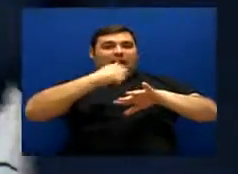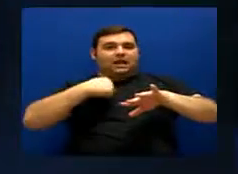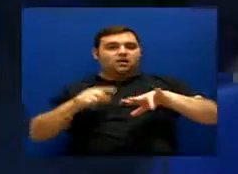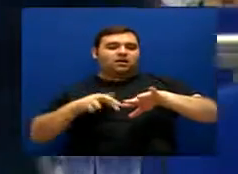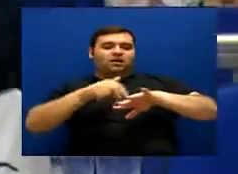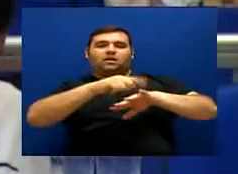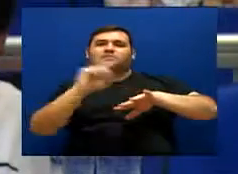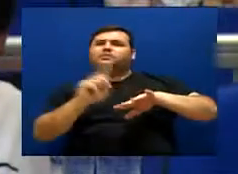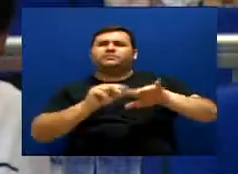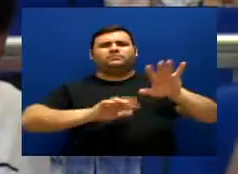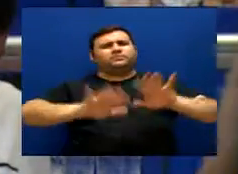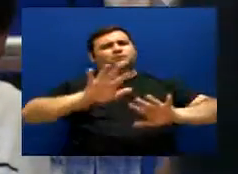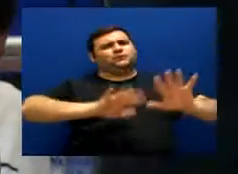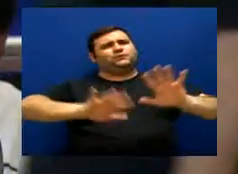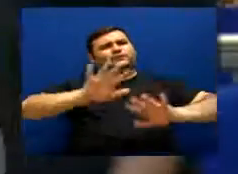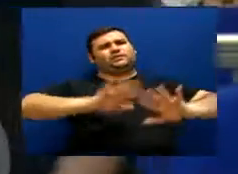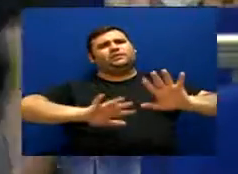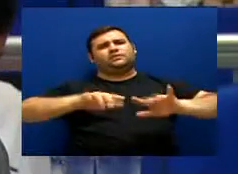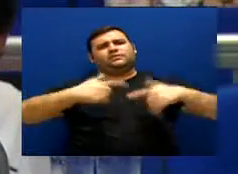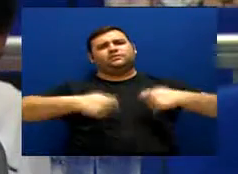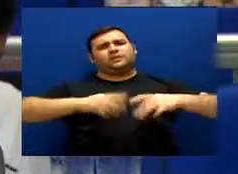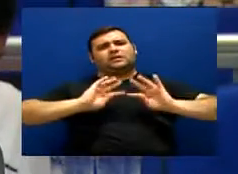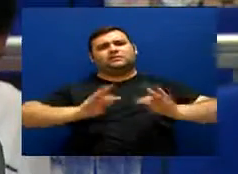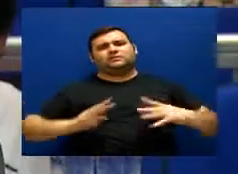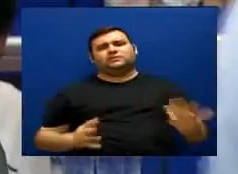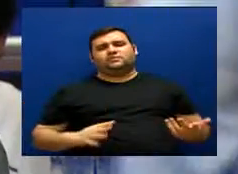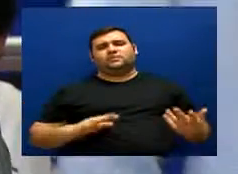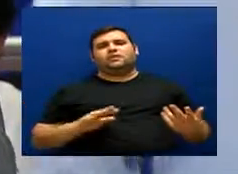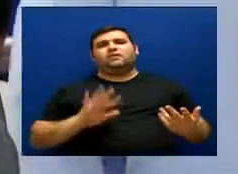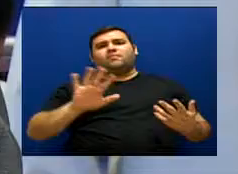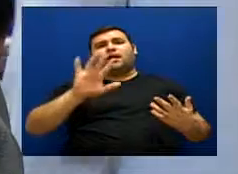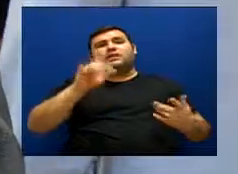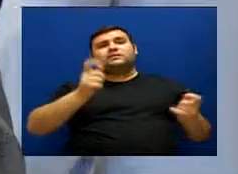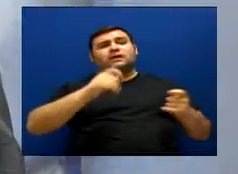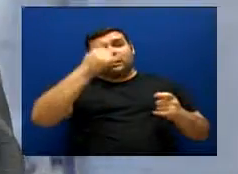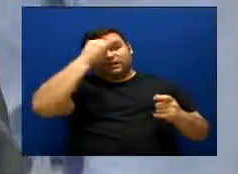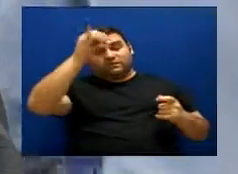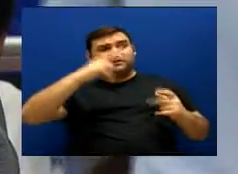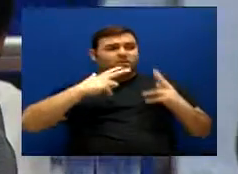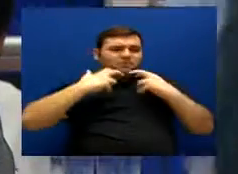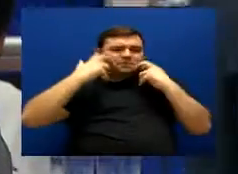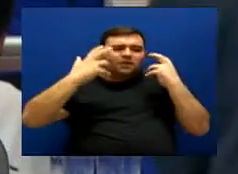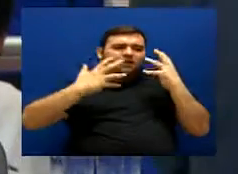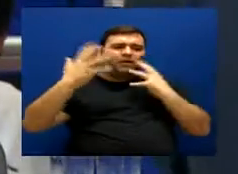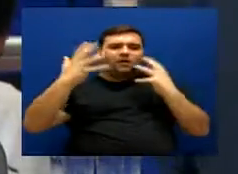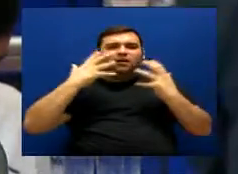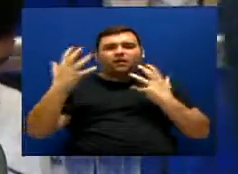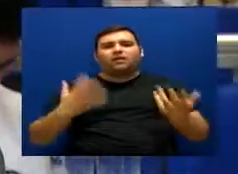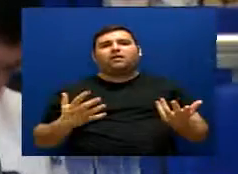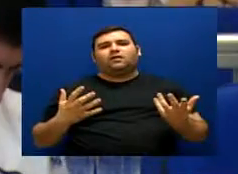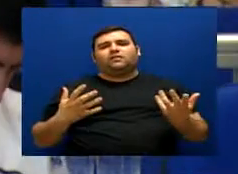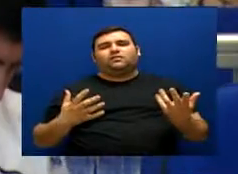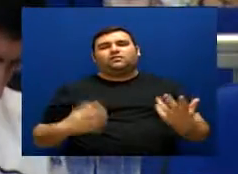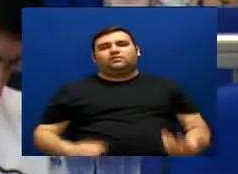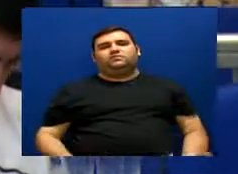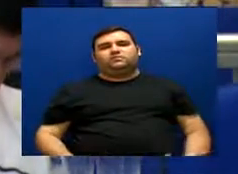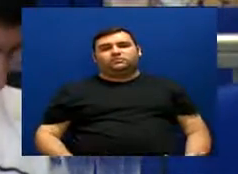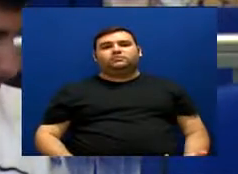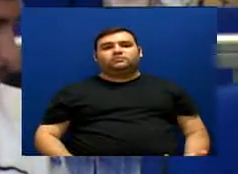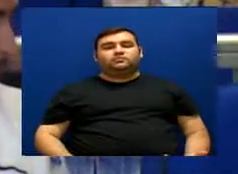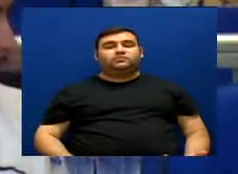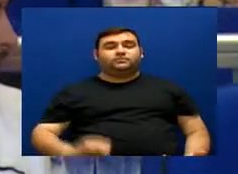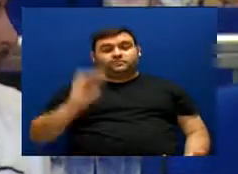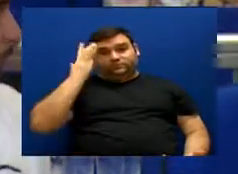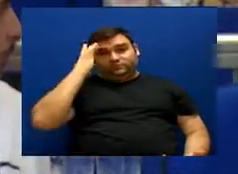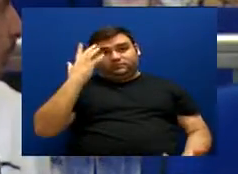é? Tomar certos cuidados simples, mas que evite o constrangimento para a mulher nesse particular, não é? Eu